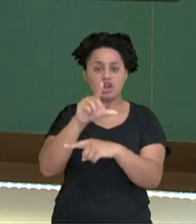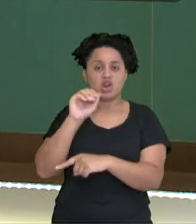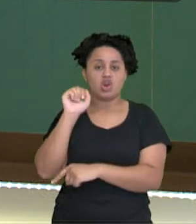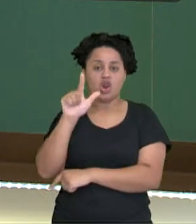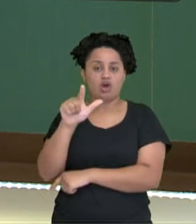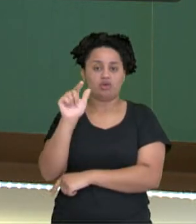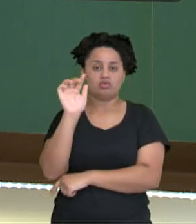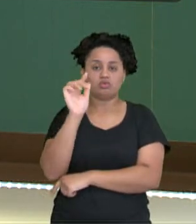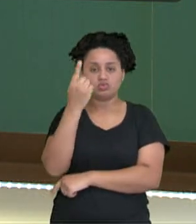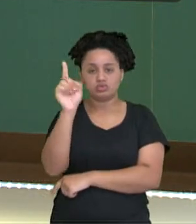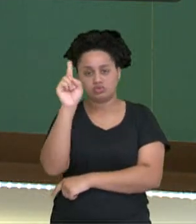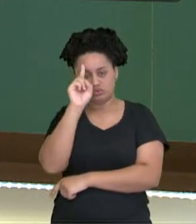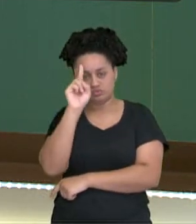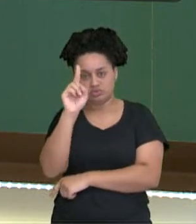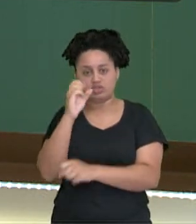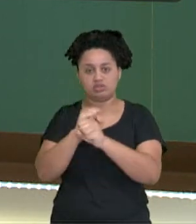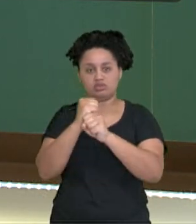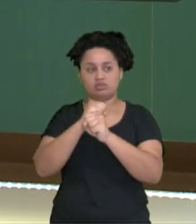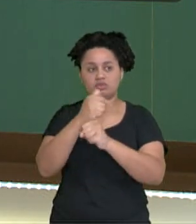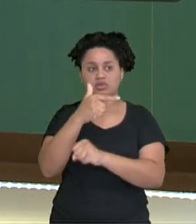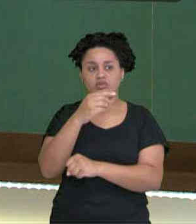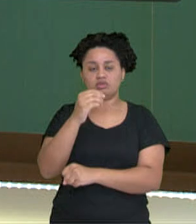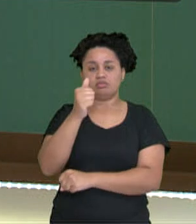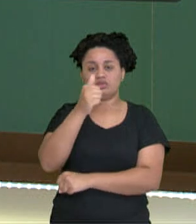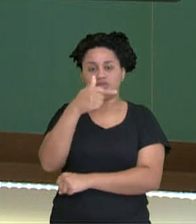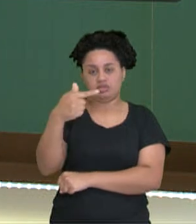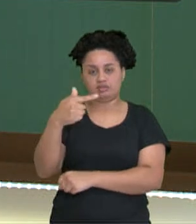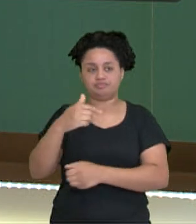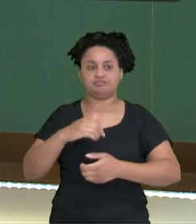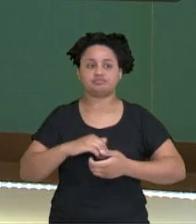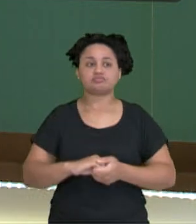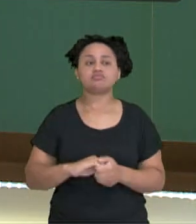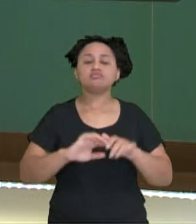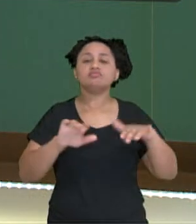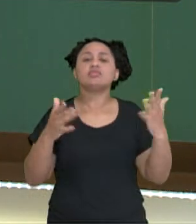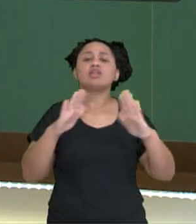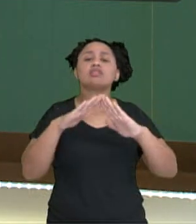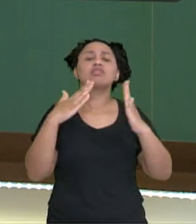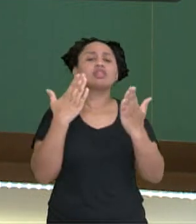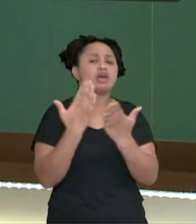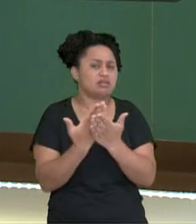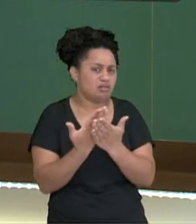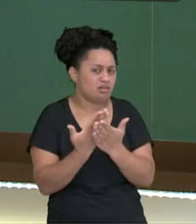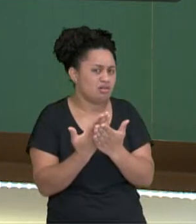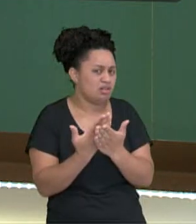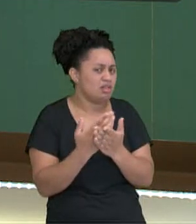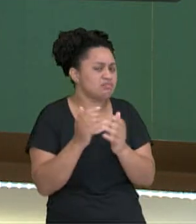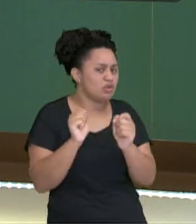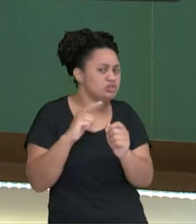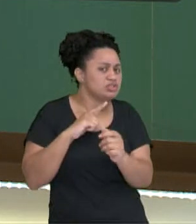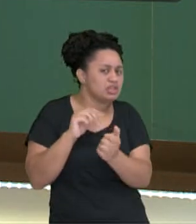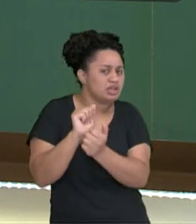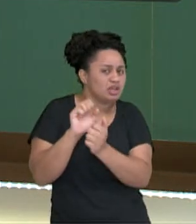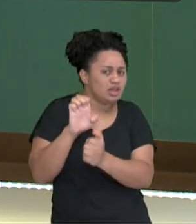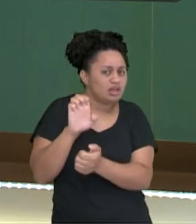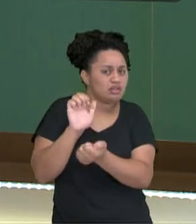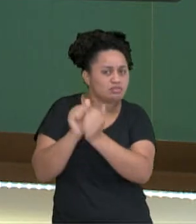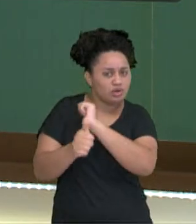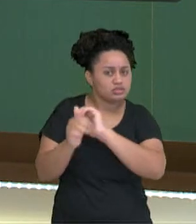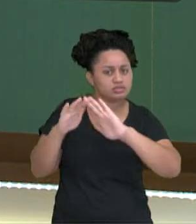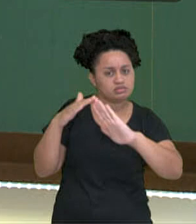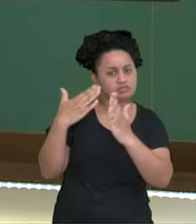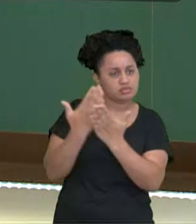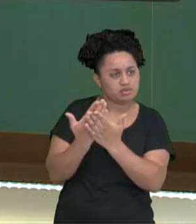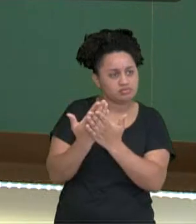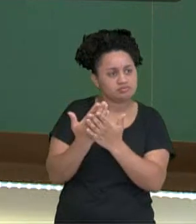de 2017. Na escola, será que a gente pode falar de esportes na escola? Então eu trouxe aqui